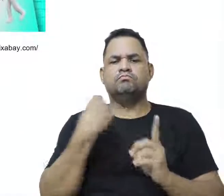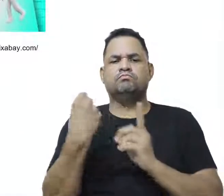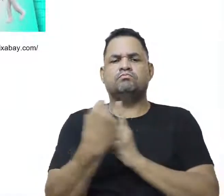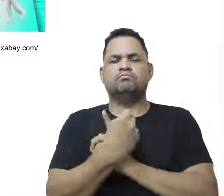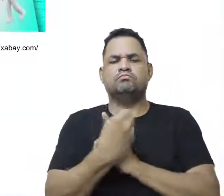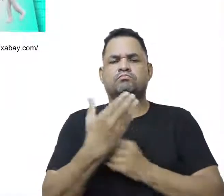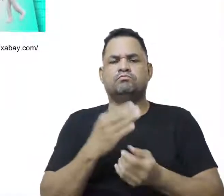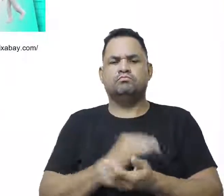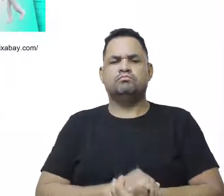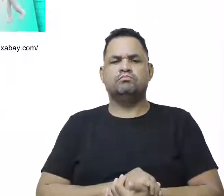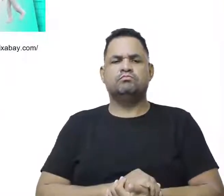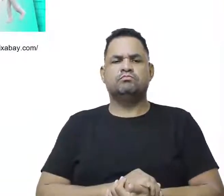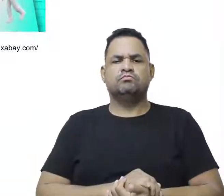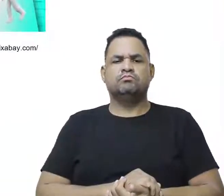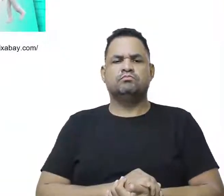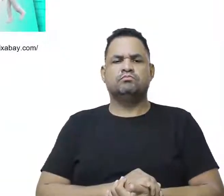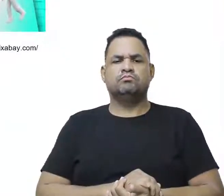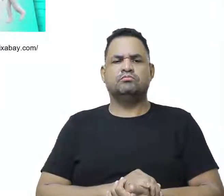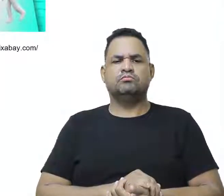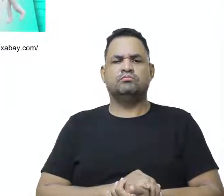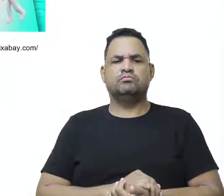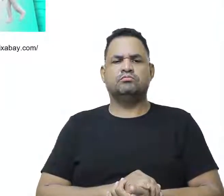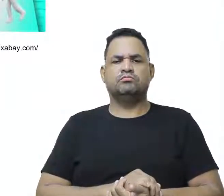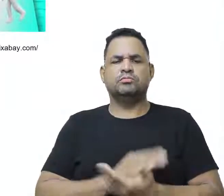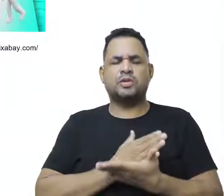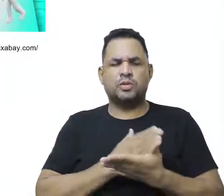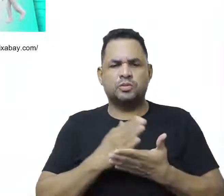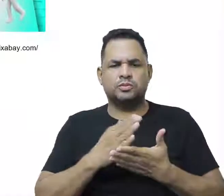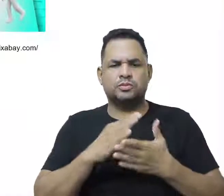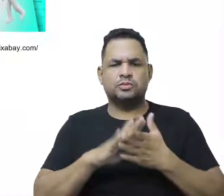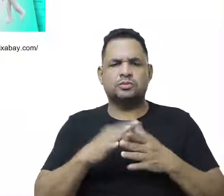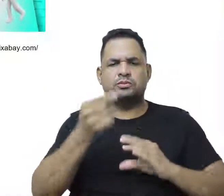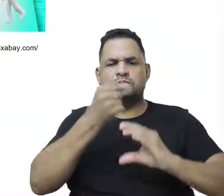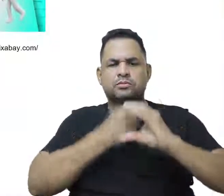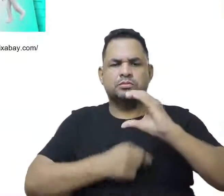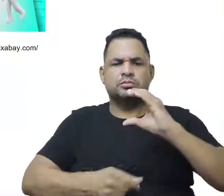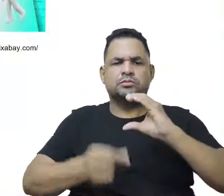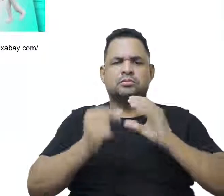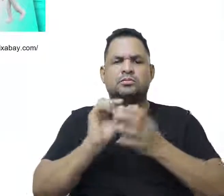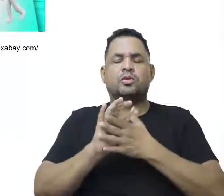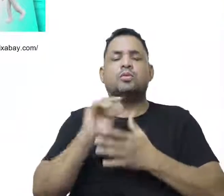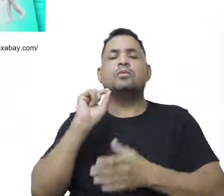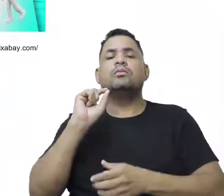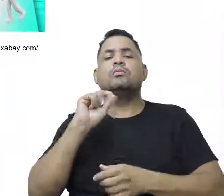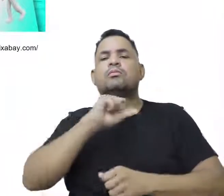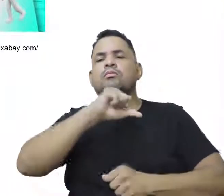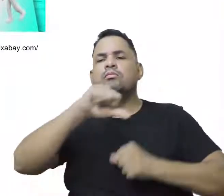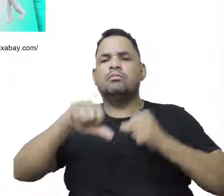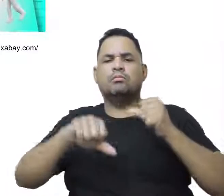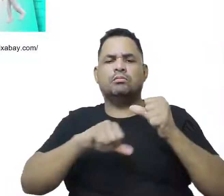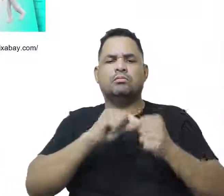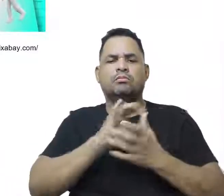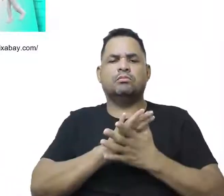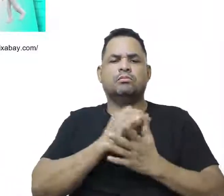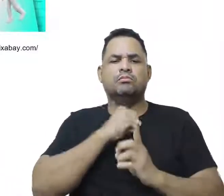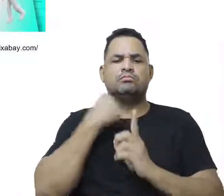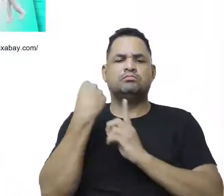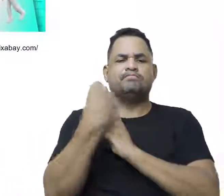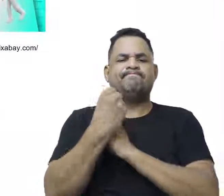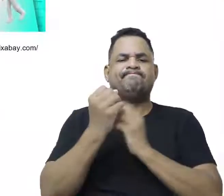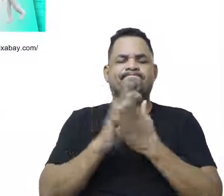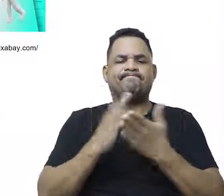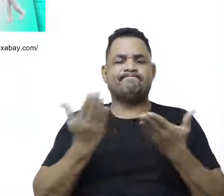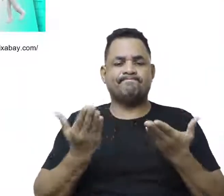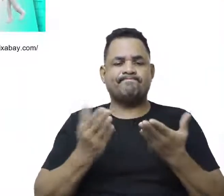que tava ali em si iniciando com o capitalismo O que que mudou então a sociologia